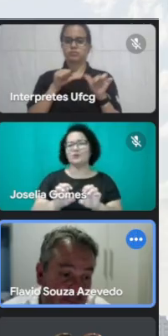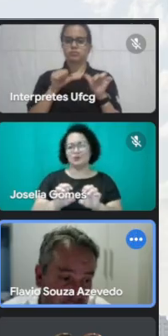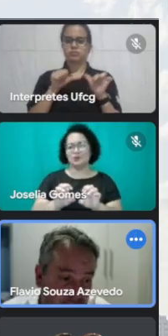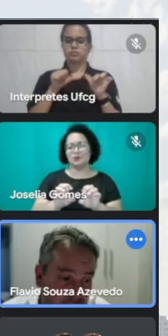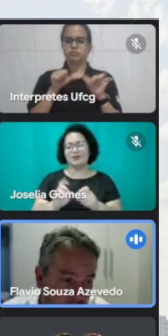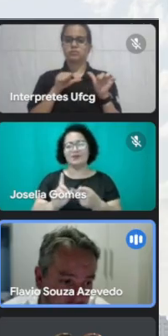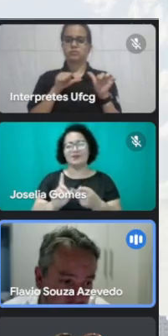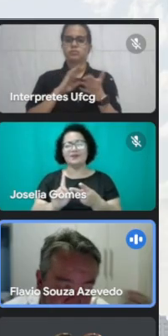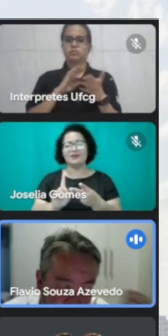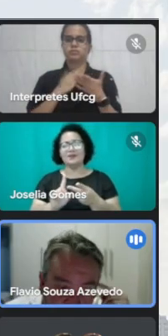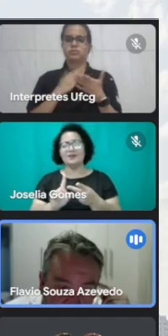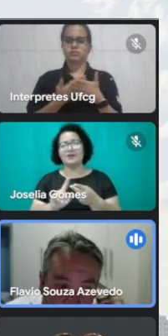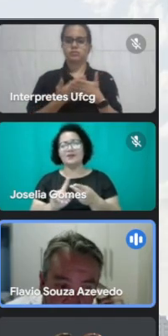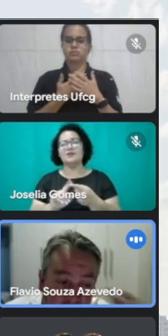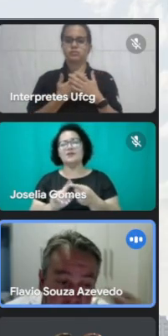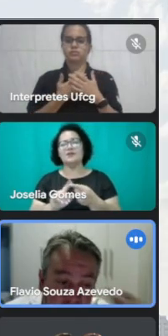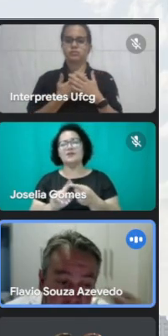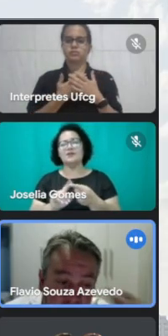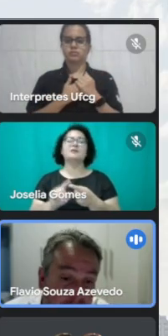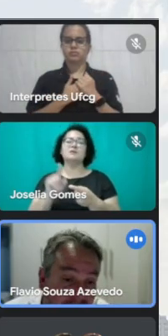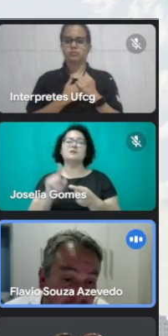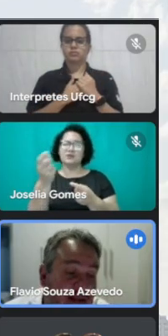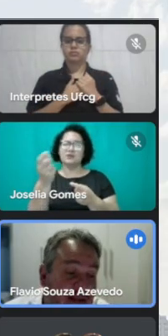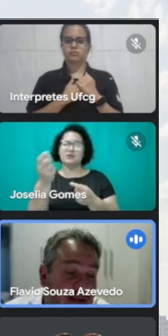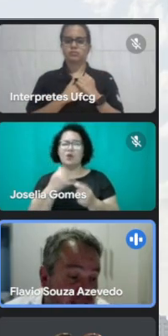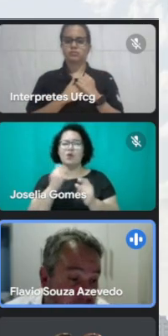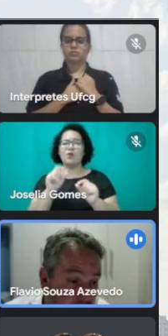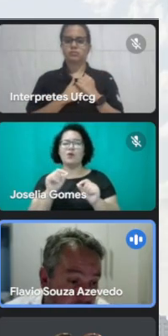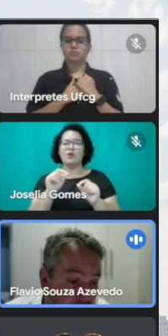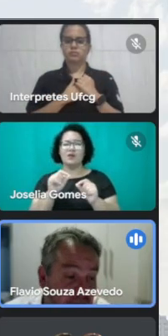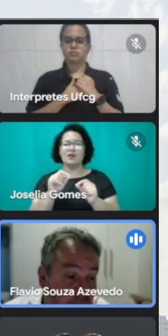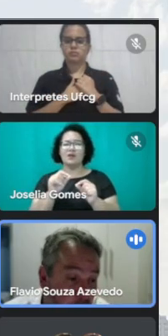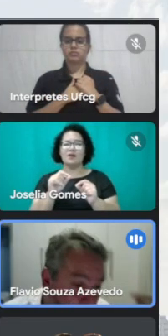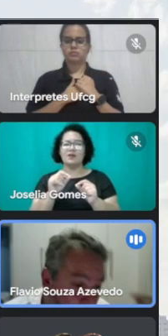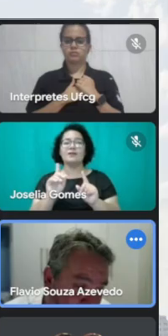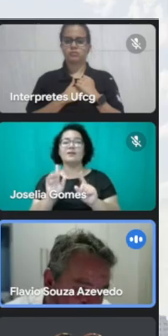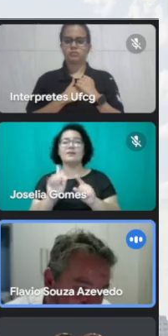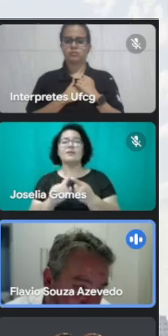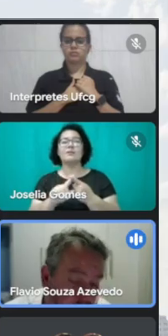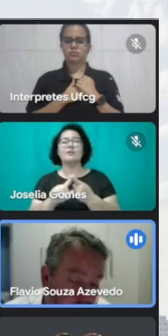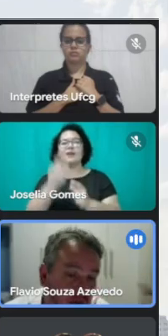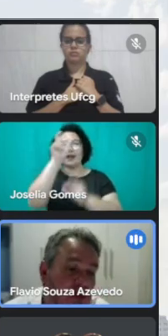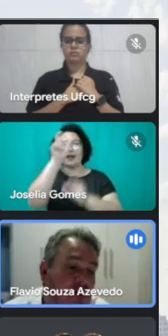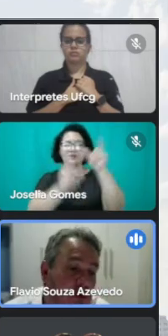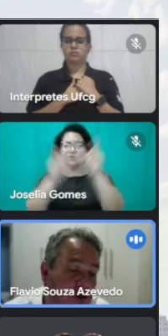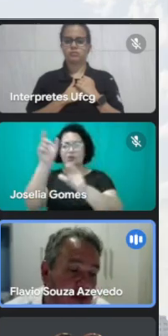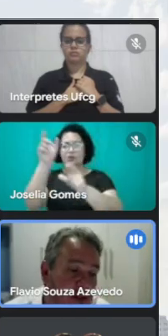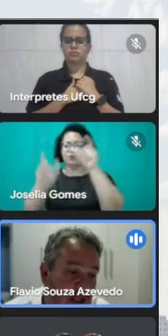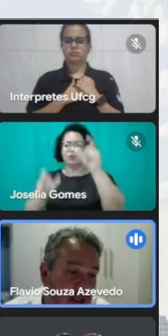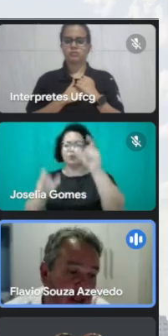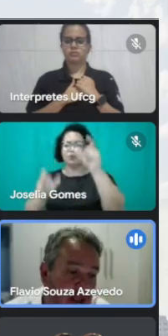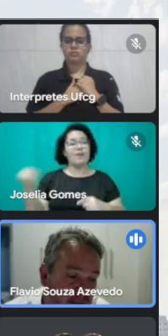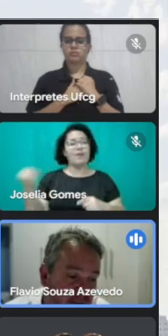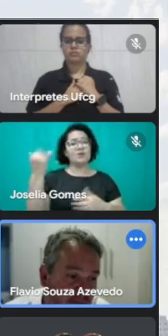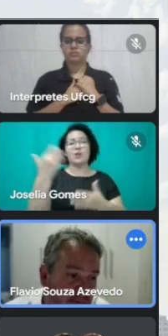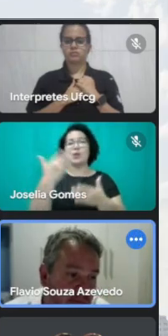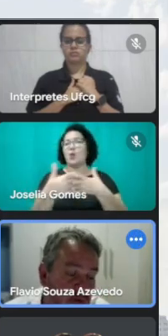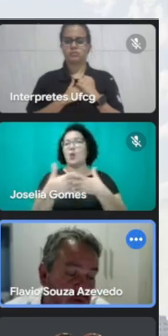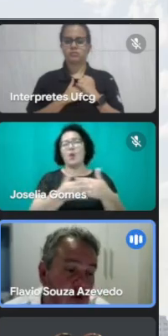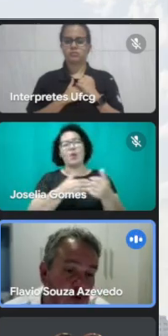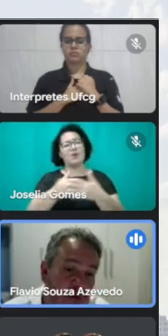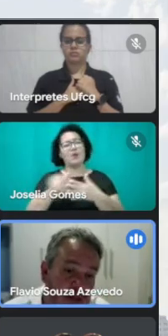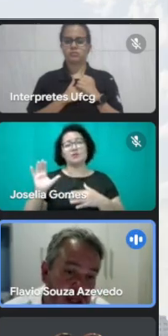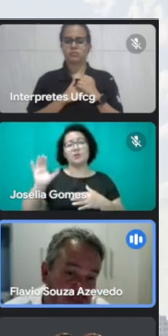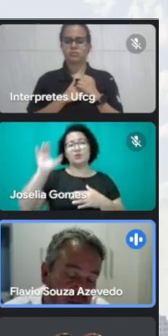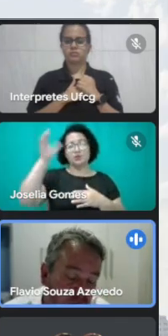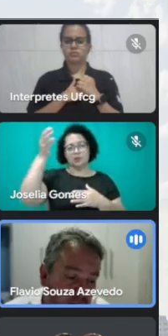parte, eu não sei quem falou aí, a parte das pessoas é importantíssima em qualquer solução baseada na natureza.